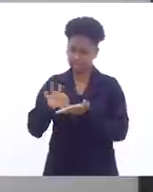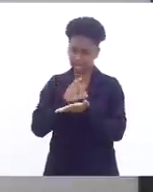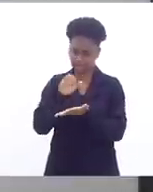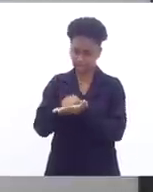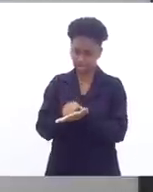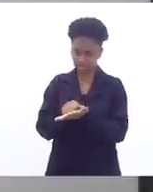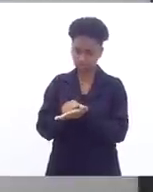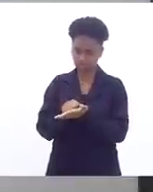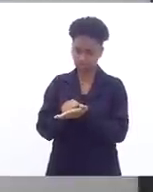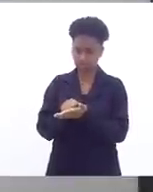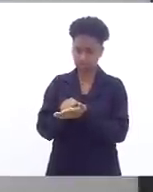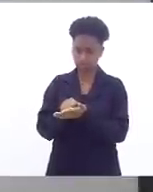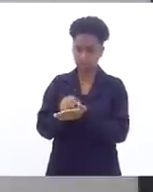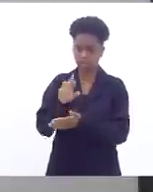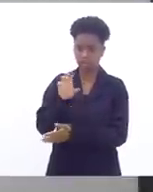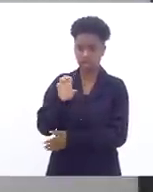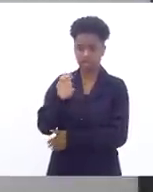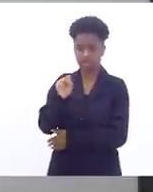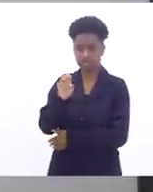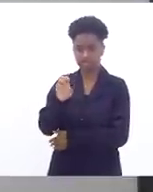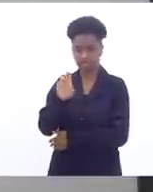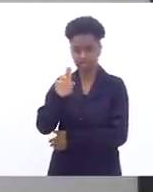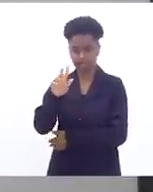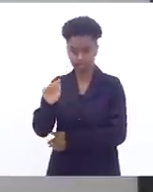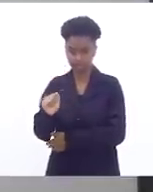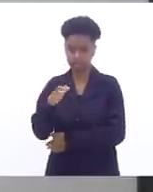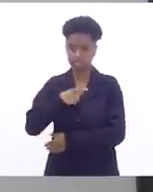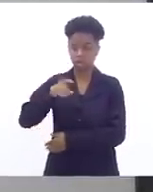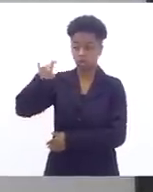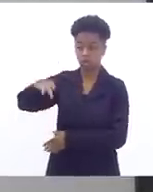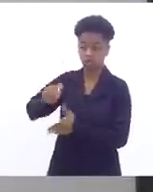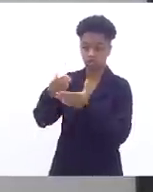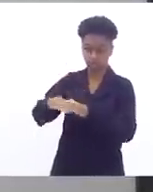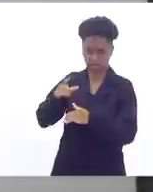reserva do último concurso realizado